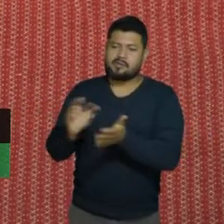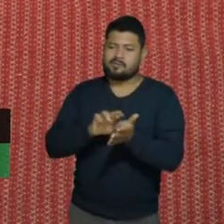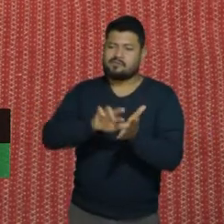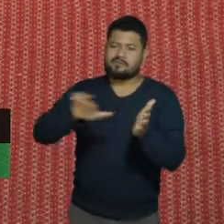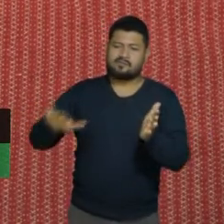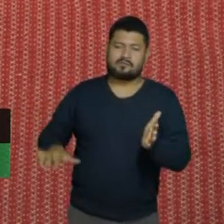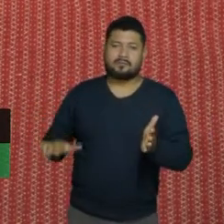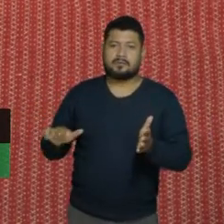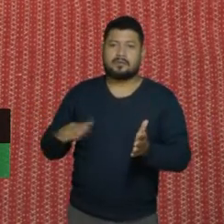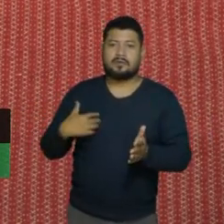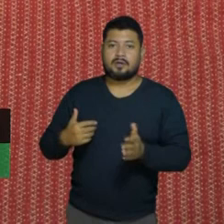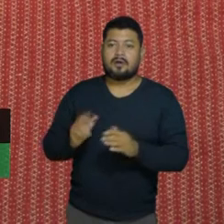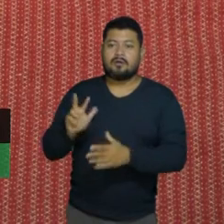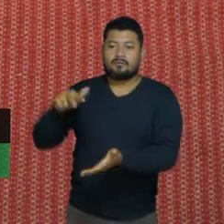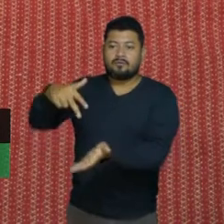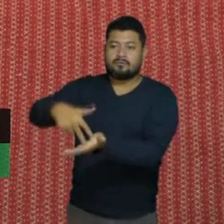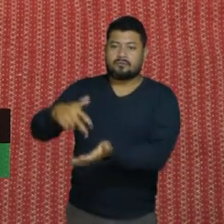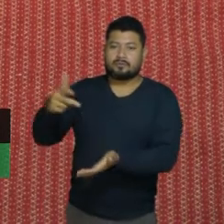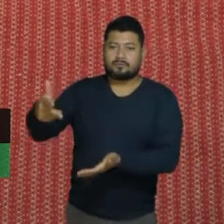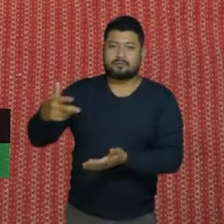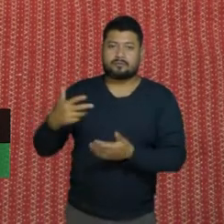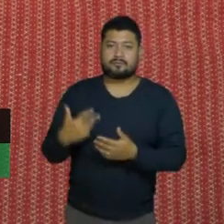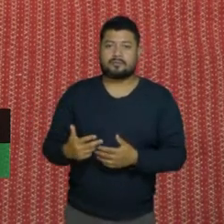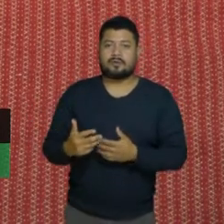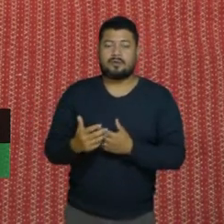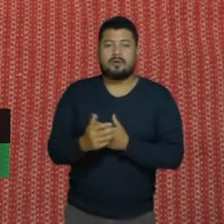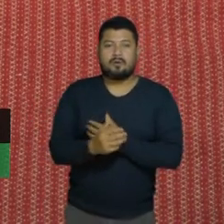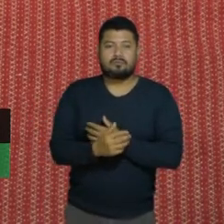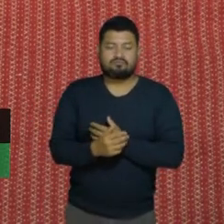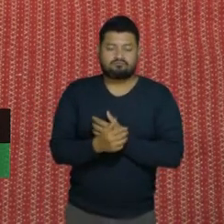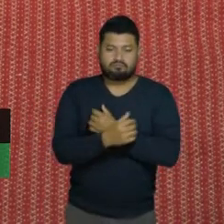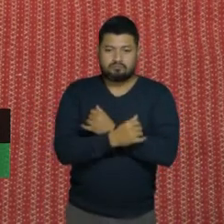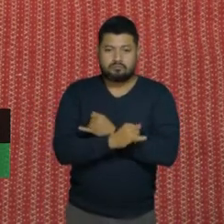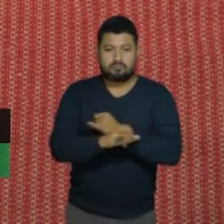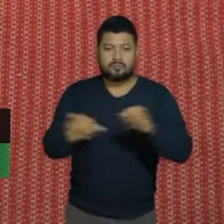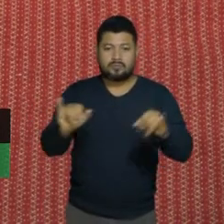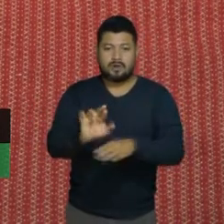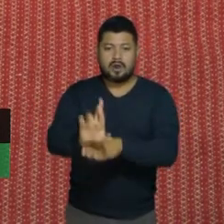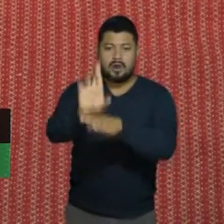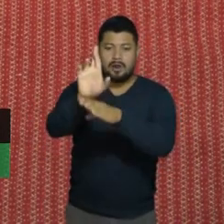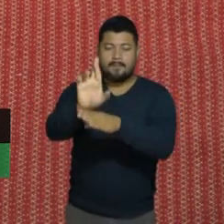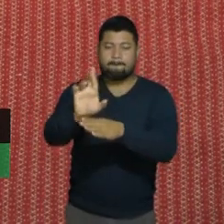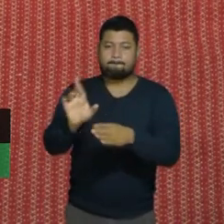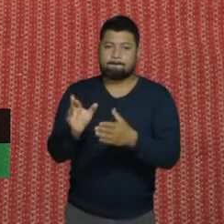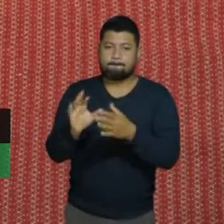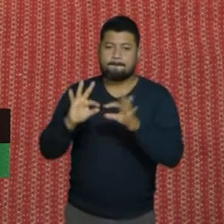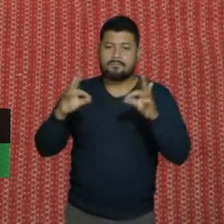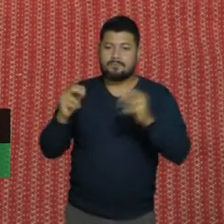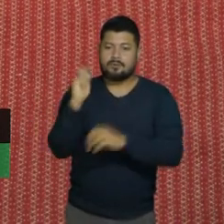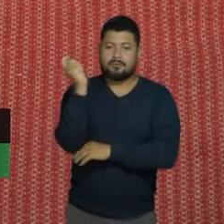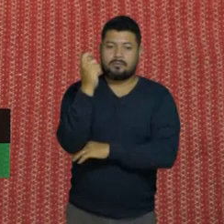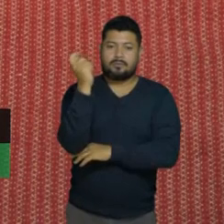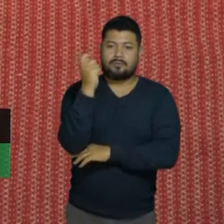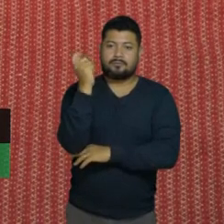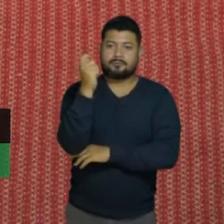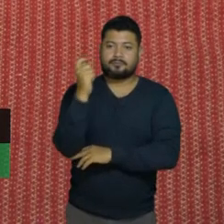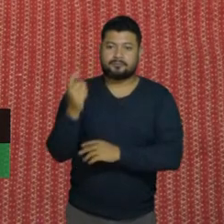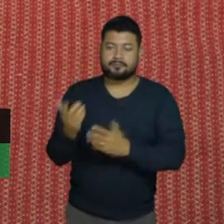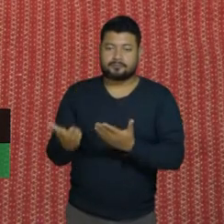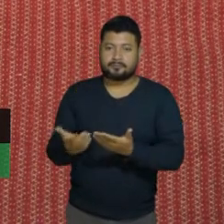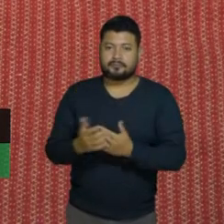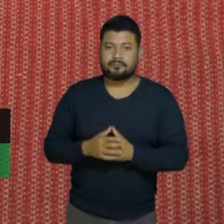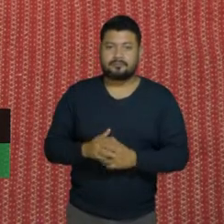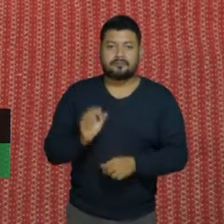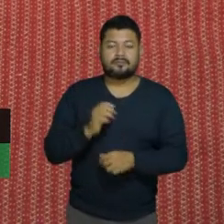através da sua voz a grandeza do nosso povo gaúcho nesse momento tão importante de de solidariedade, desse espírito altruísta